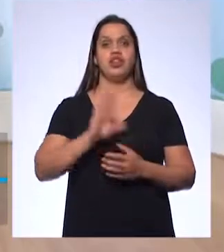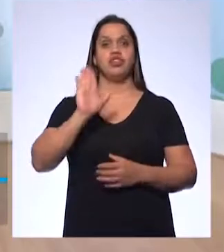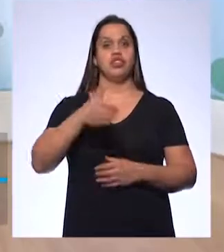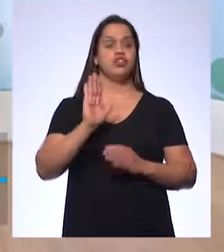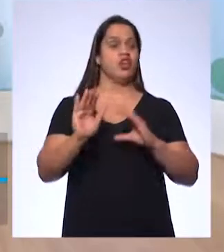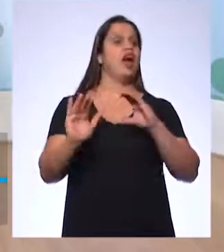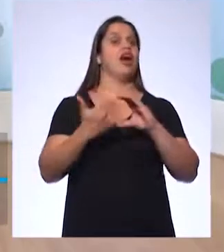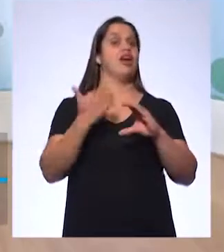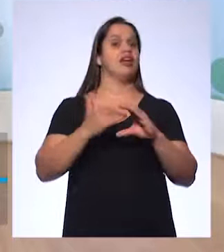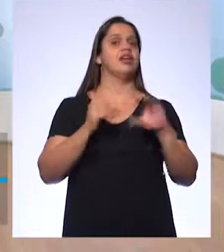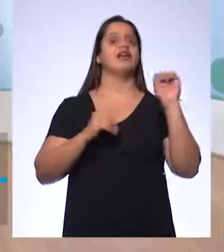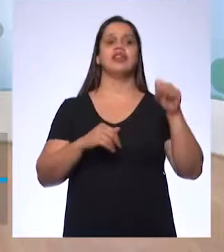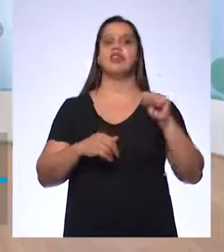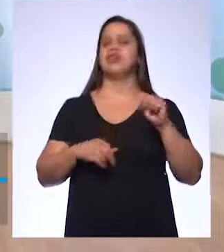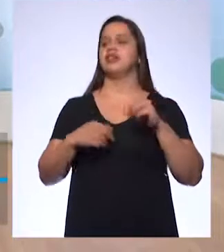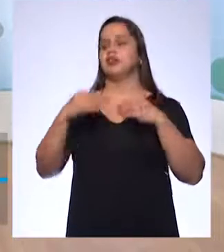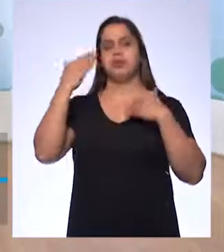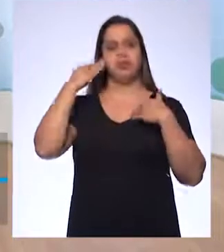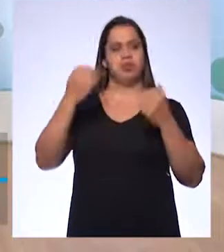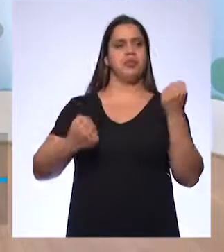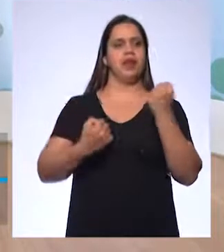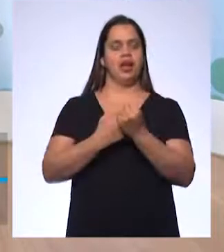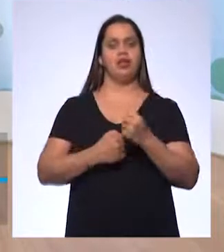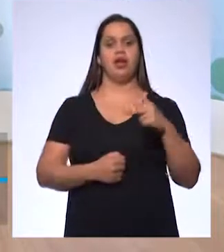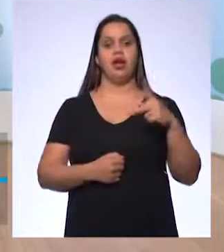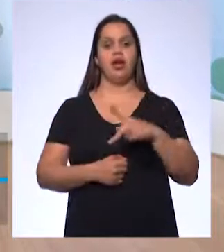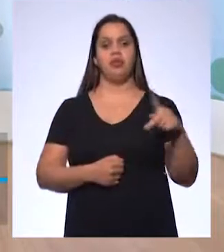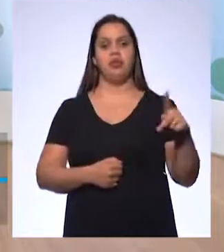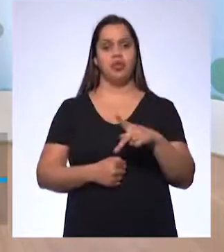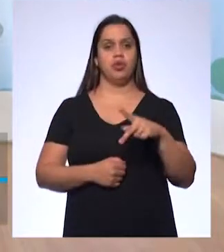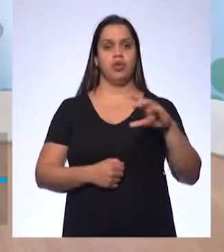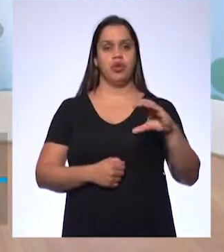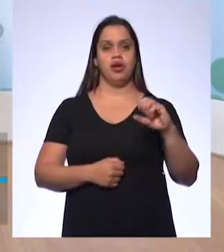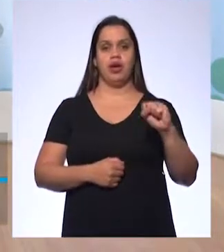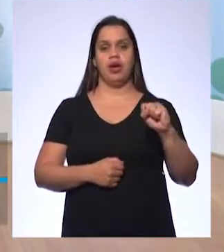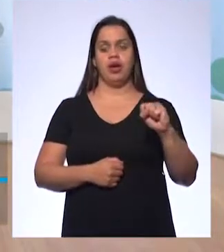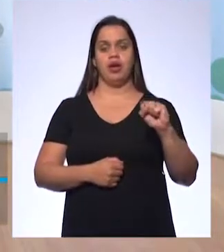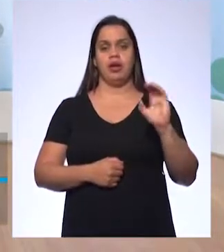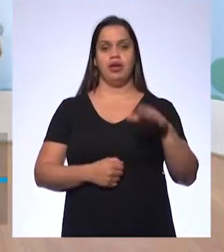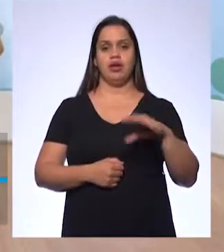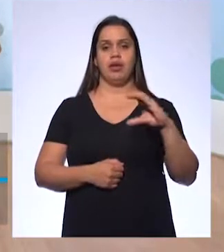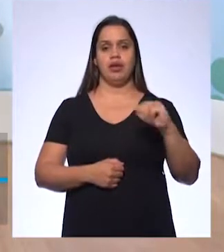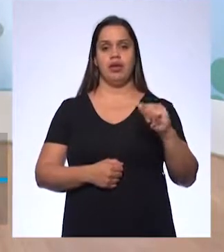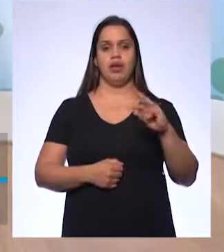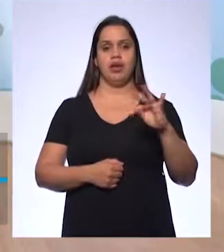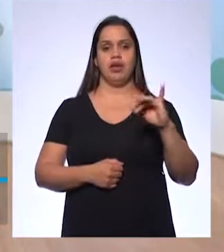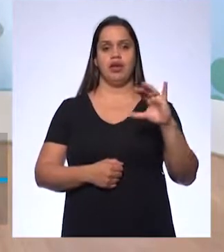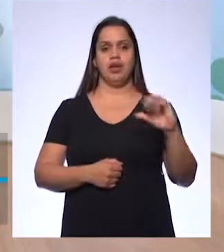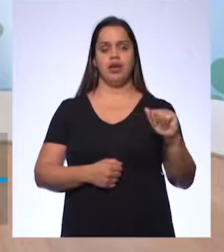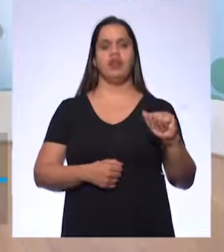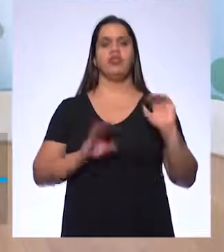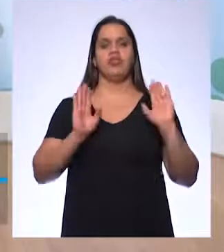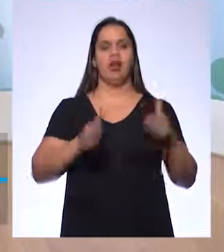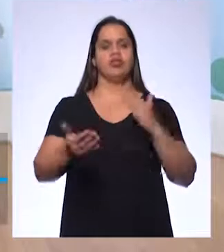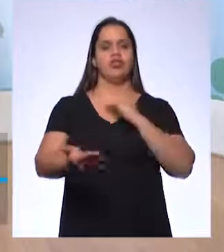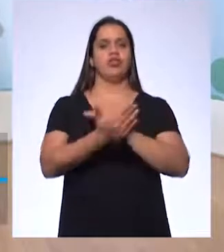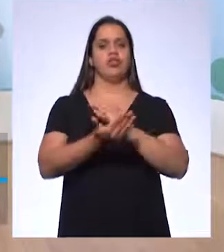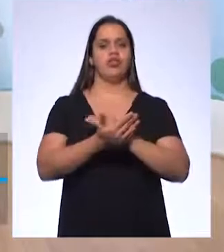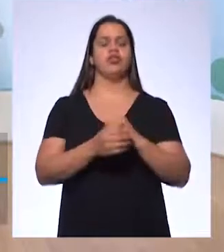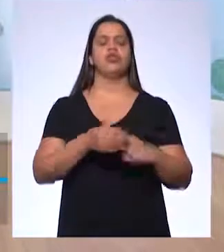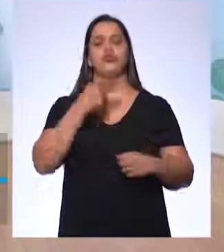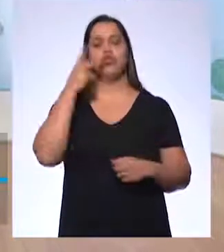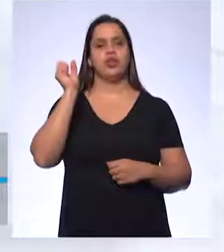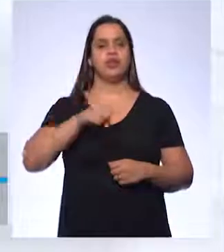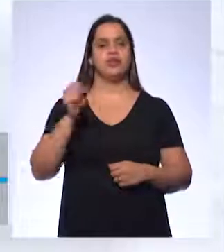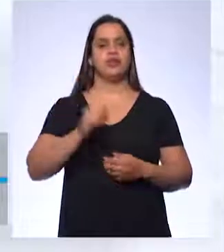que é sim. Então, beleza, obrigado aí. A Procate escreveu que, pelo visto, nos ajudou aqui pelo chat perfeito. também. Obrigado, gente.